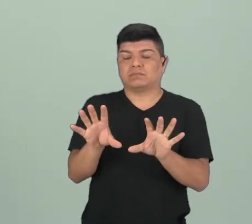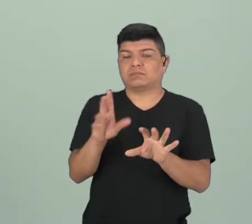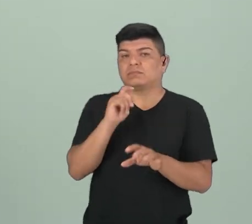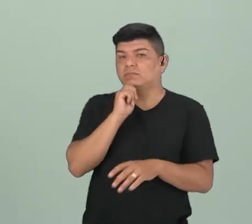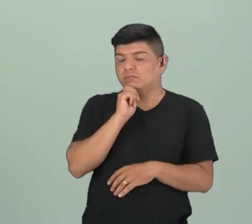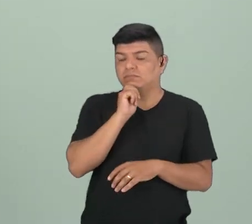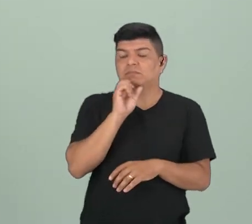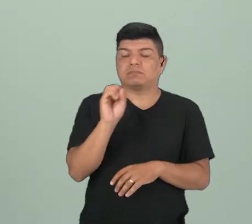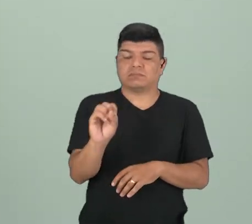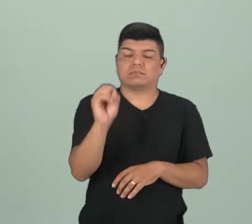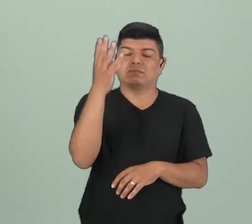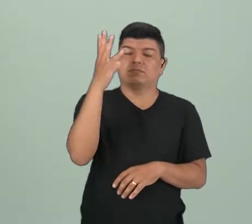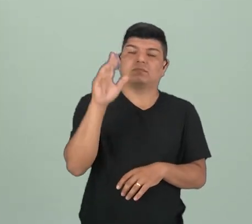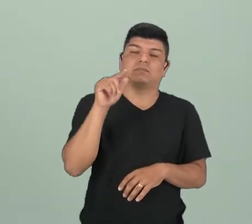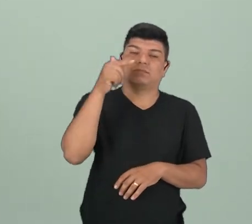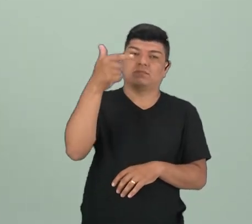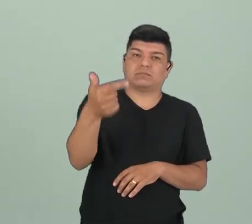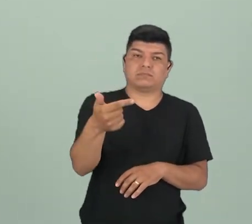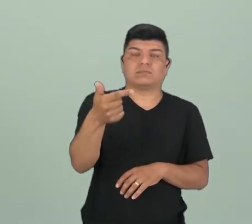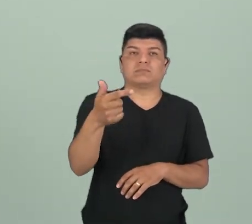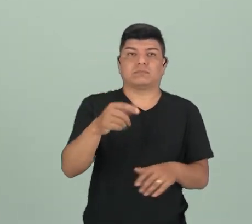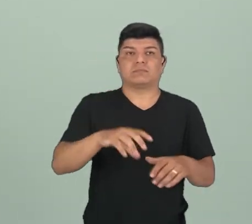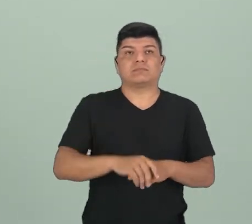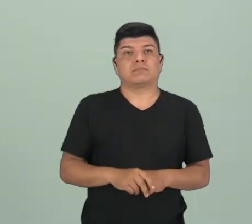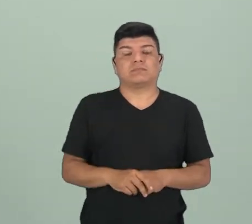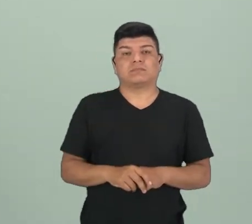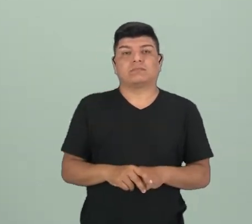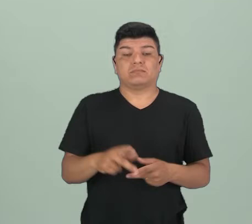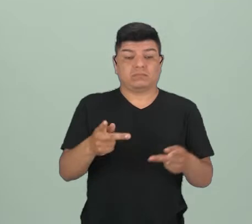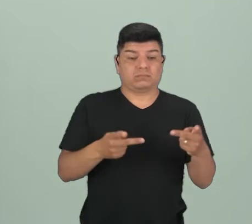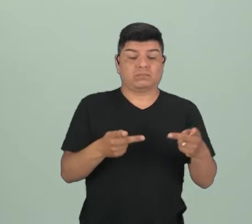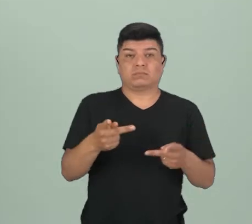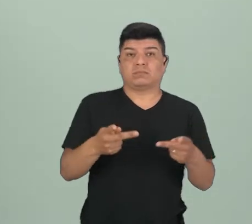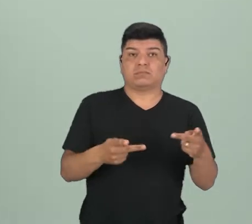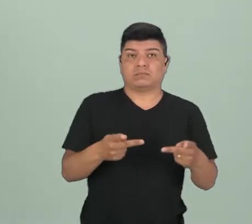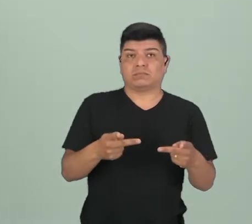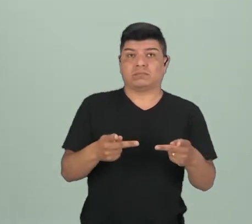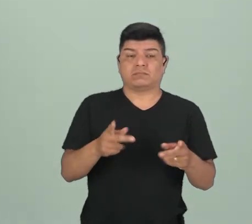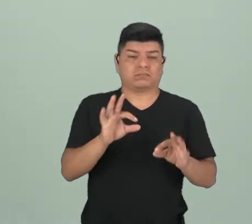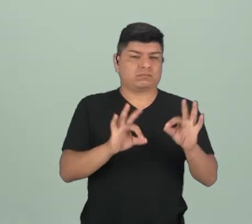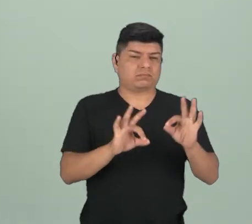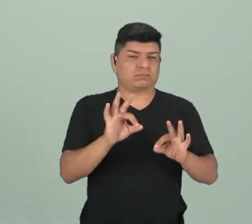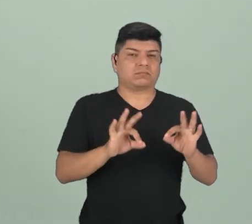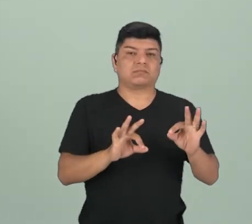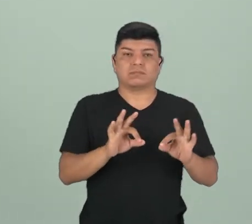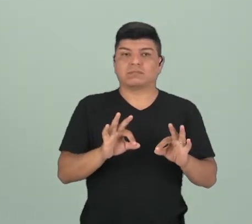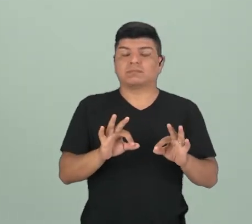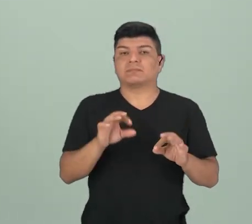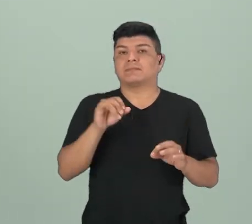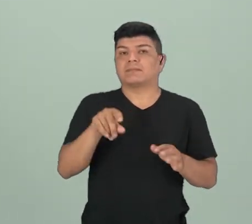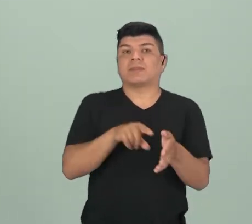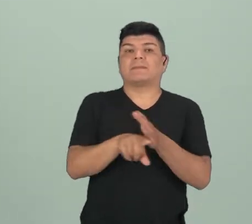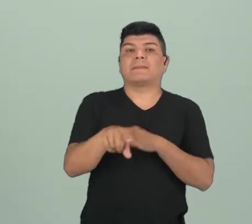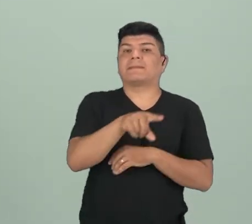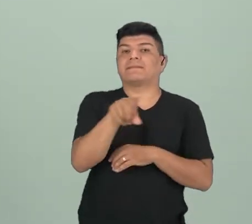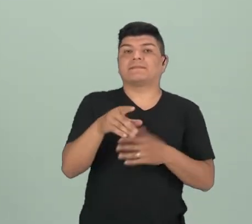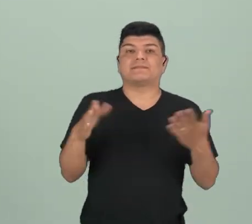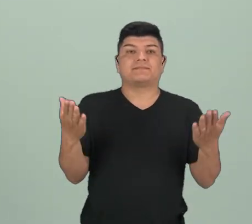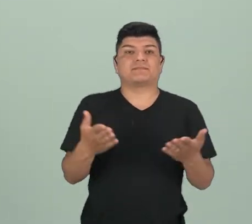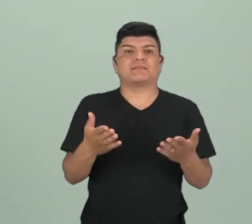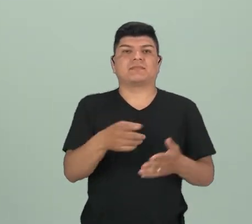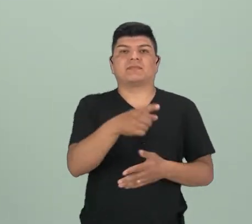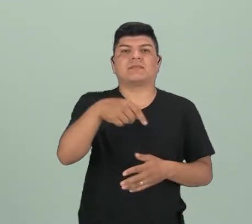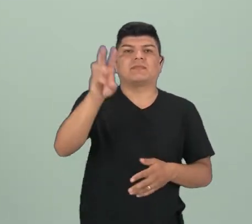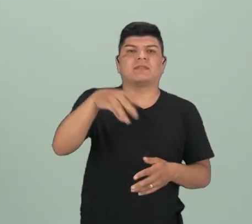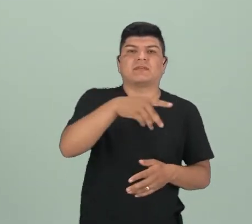que acontecerão depois, tá? E quando eu falo de plano, eu falo de algo planejado, né, galerinha? Se eu perguntasse a vocês agora, quem